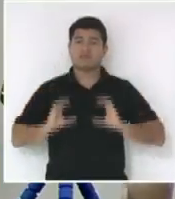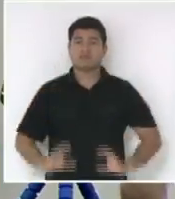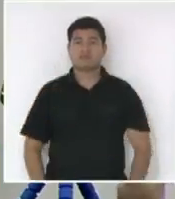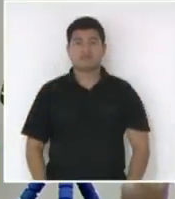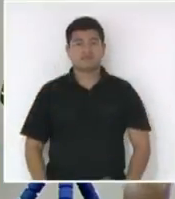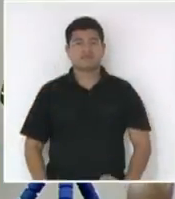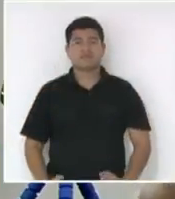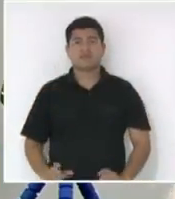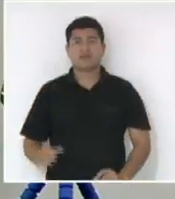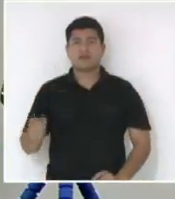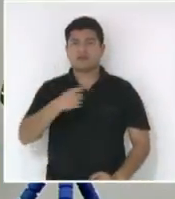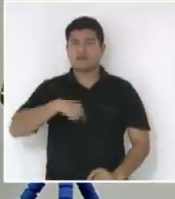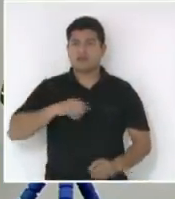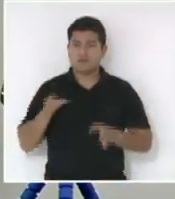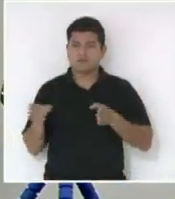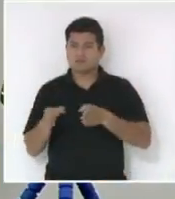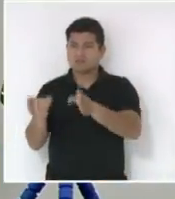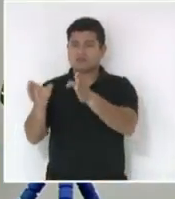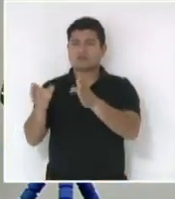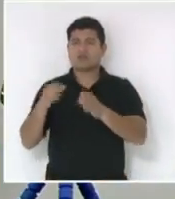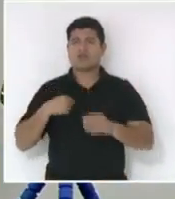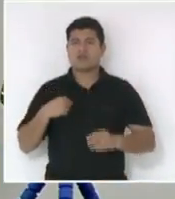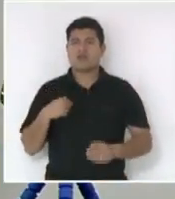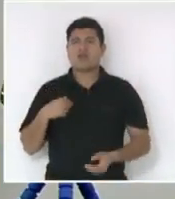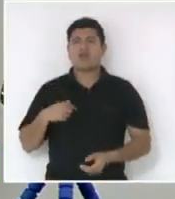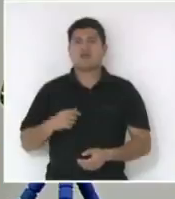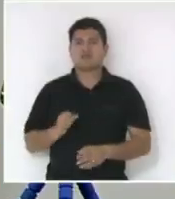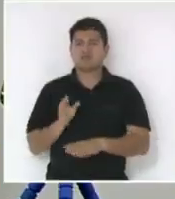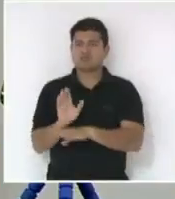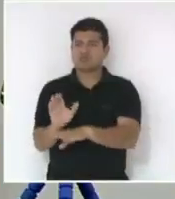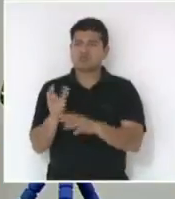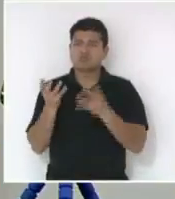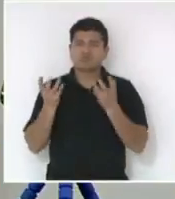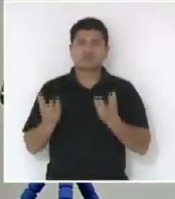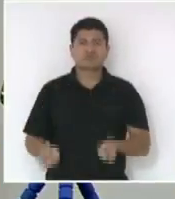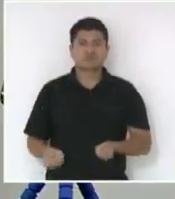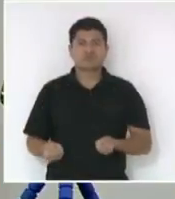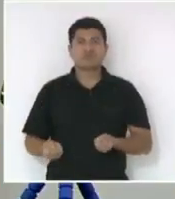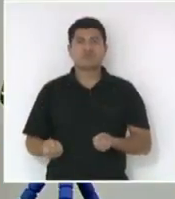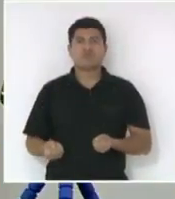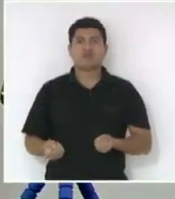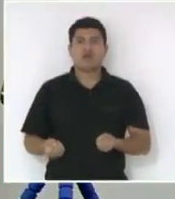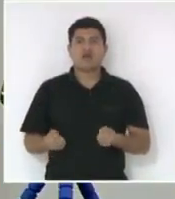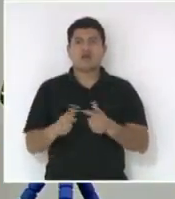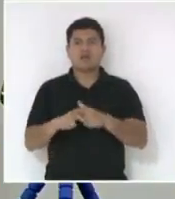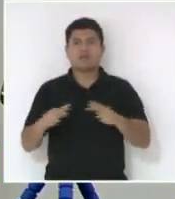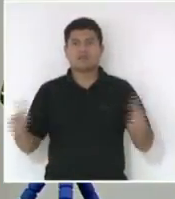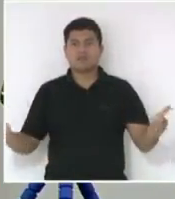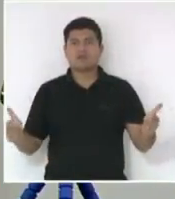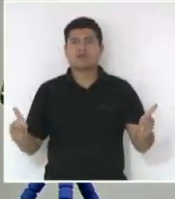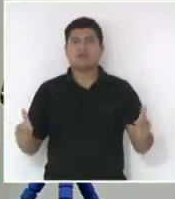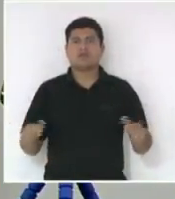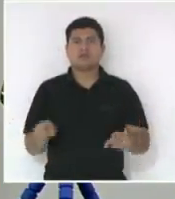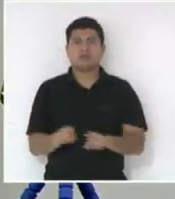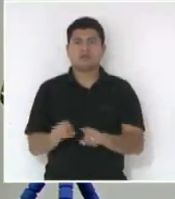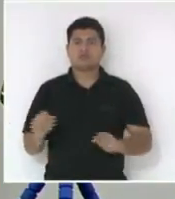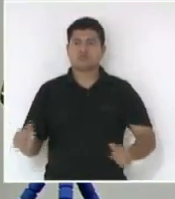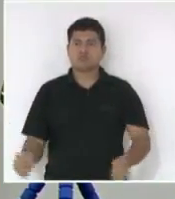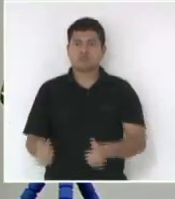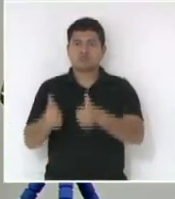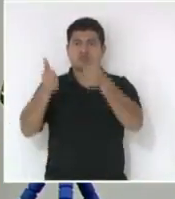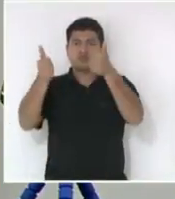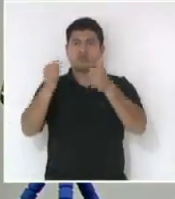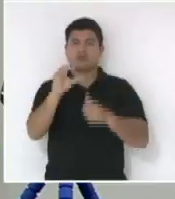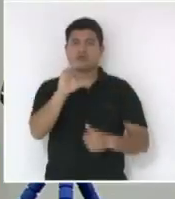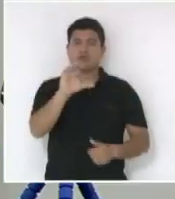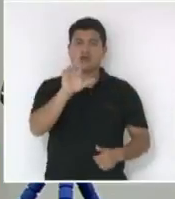é nessa esteira que me posiciono favorável à ampliação e à potencialização do CRAI